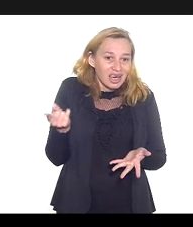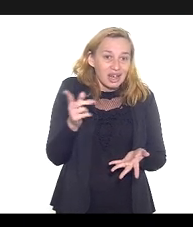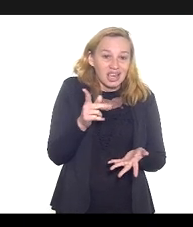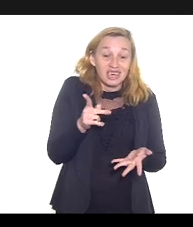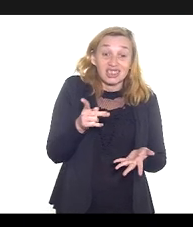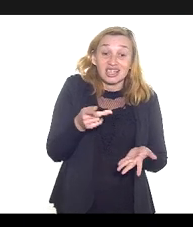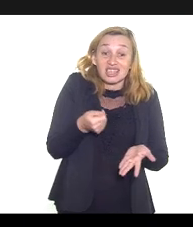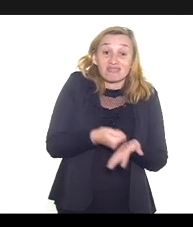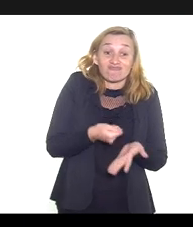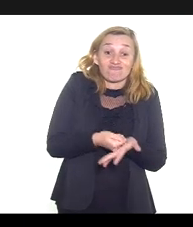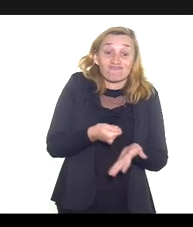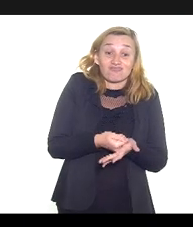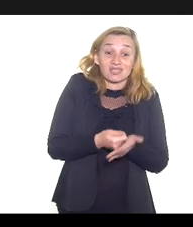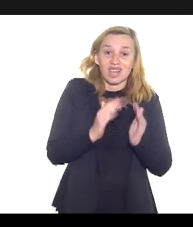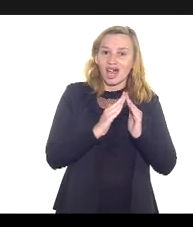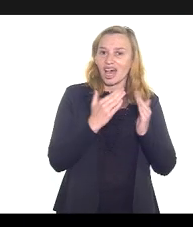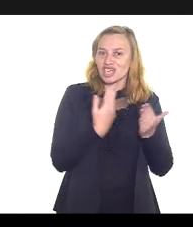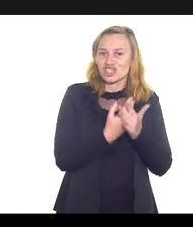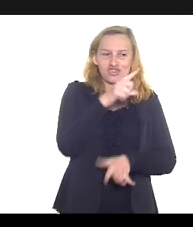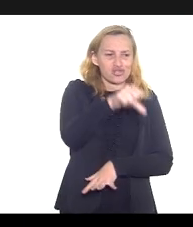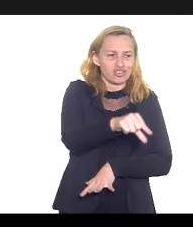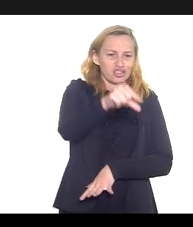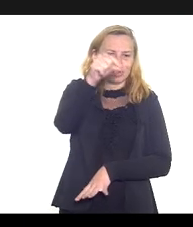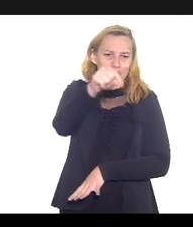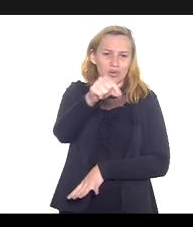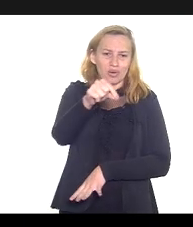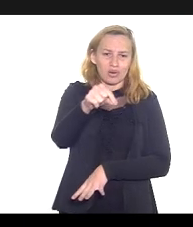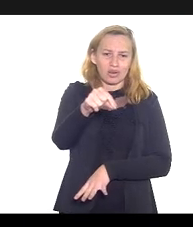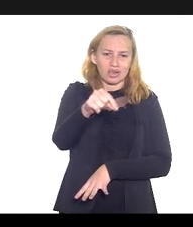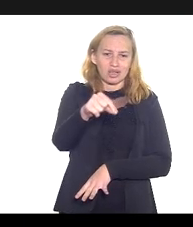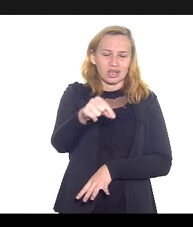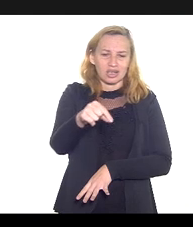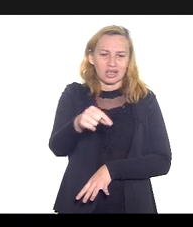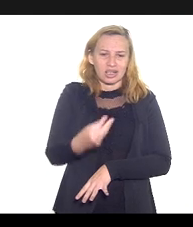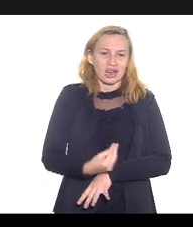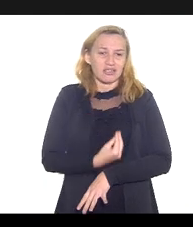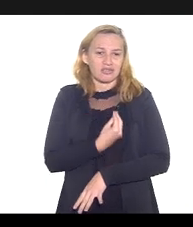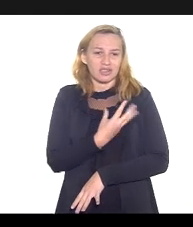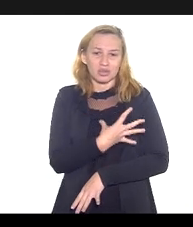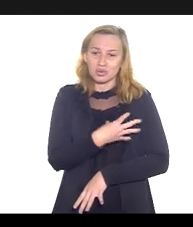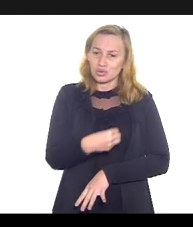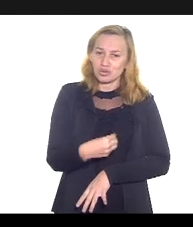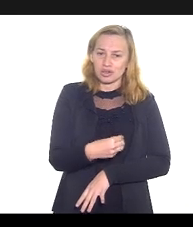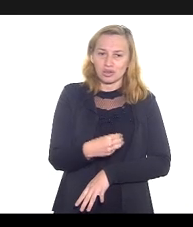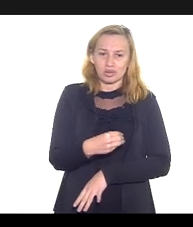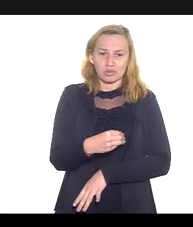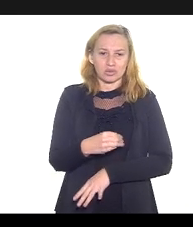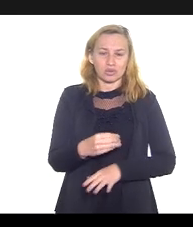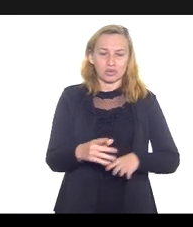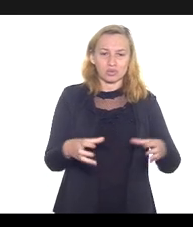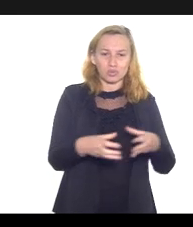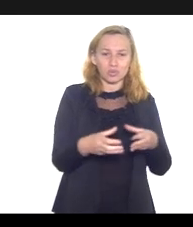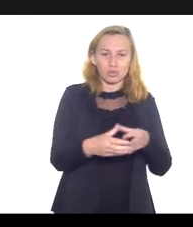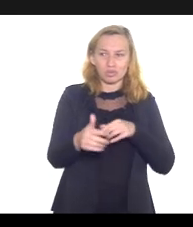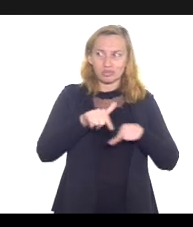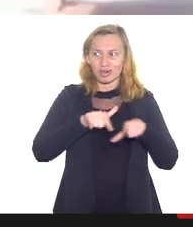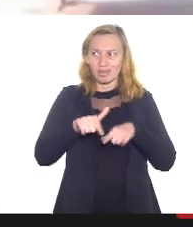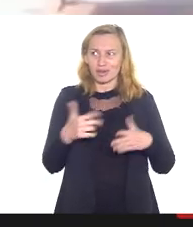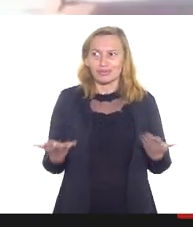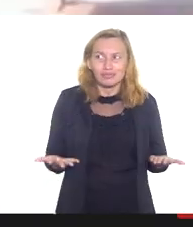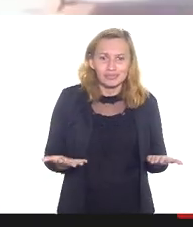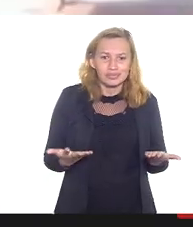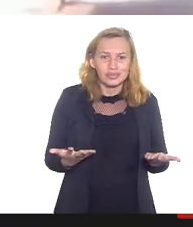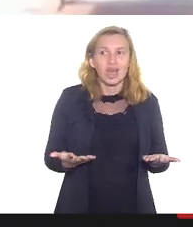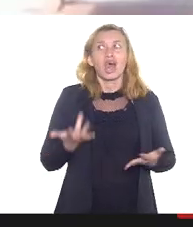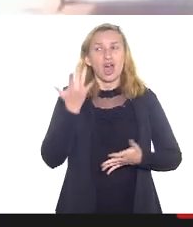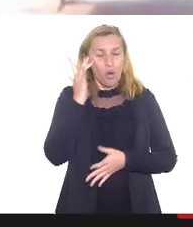predeterminar a escolha, o destino dos filhos da classe trabalhadora. Né? Então, eu acho que não...